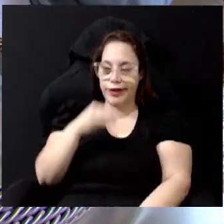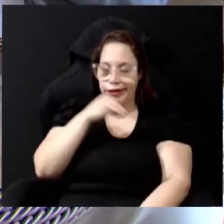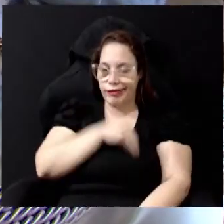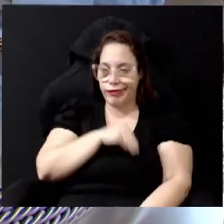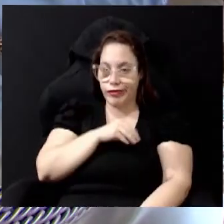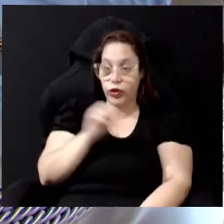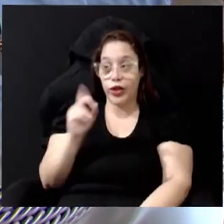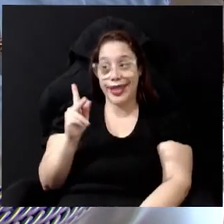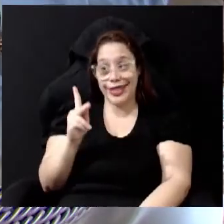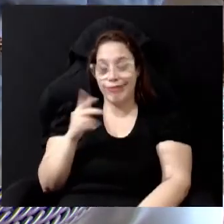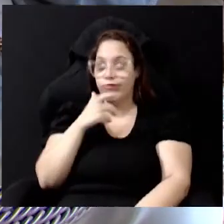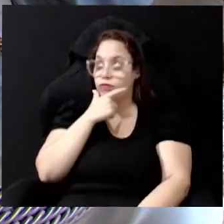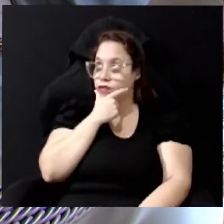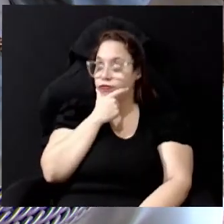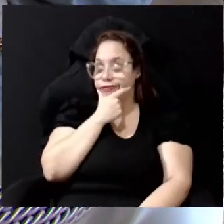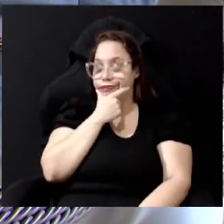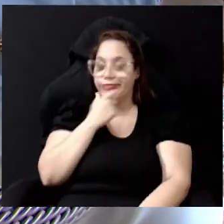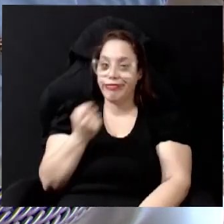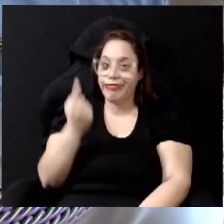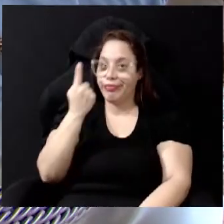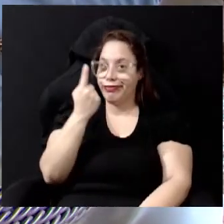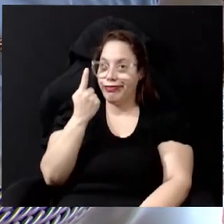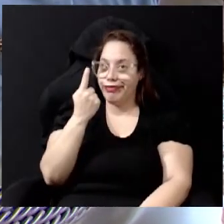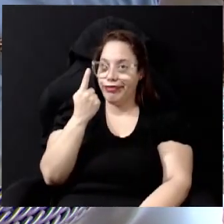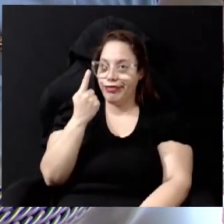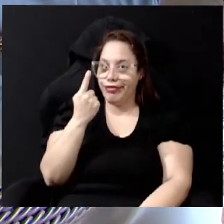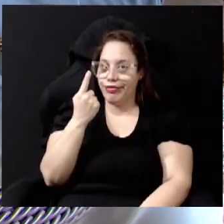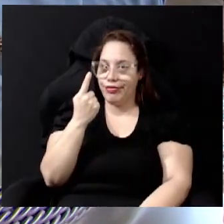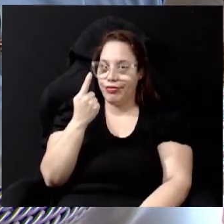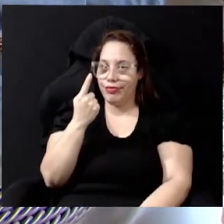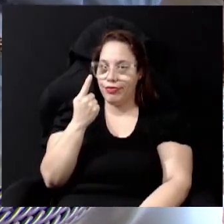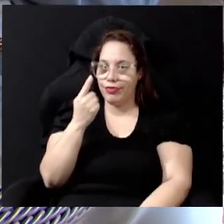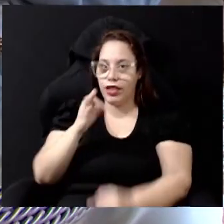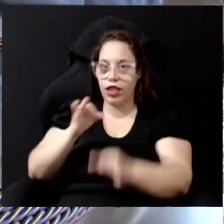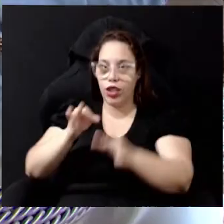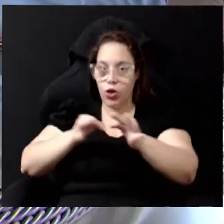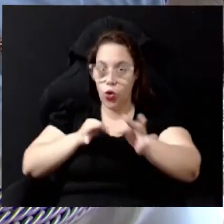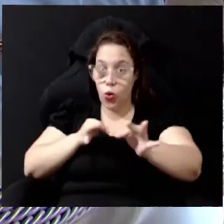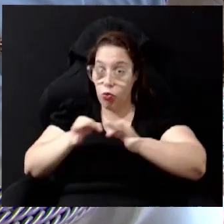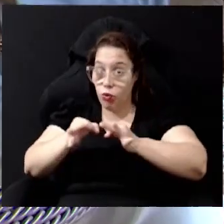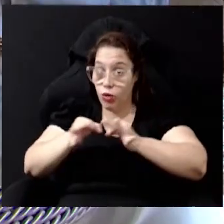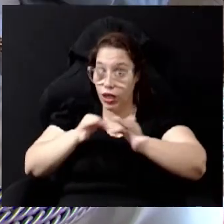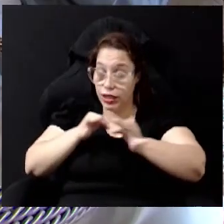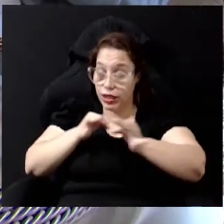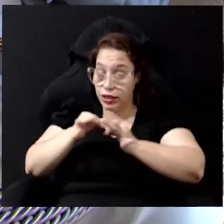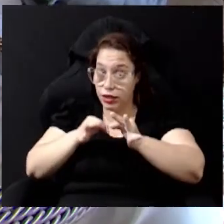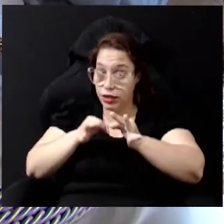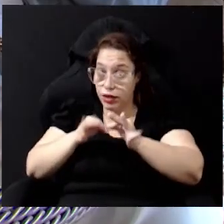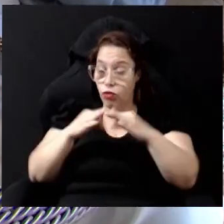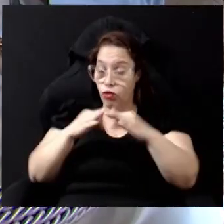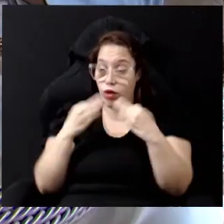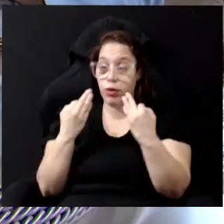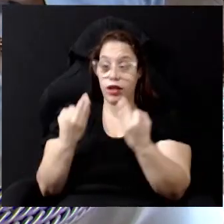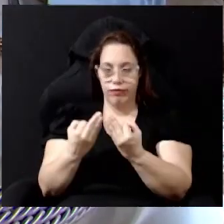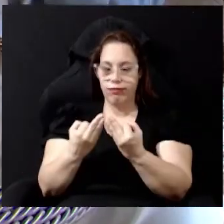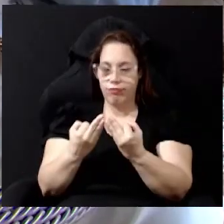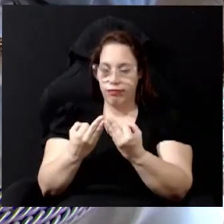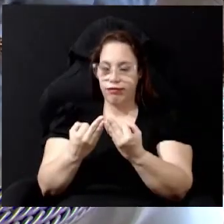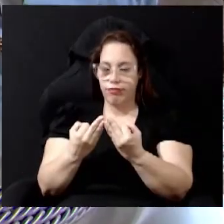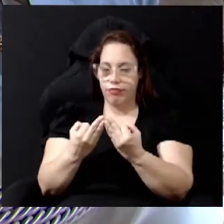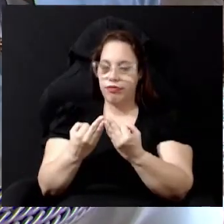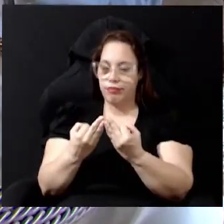Então, primeira coisa, vamos fazer um planejamento familiar, vamos fazer um